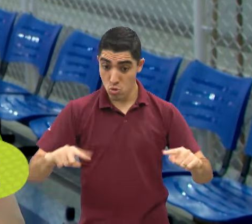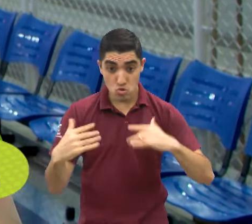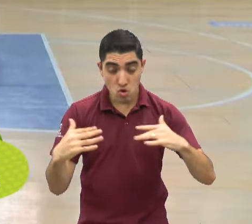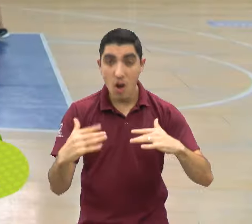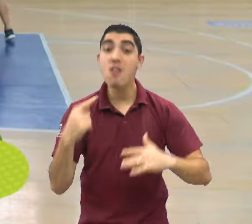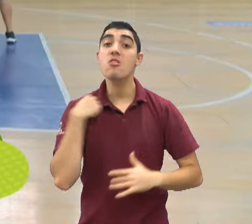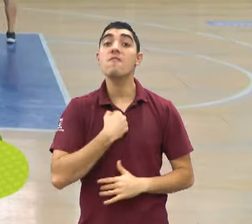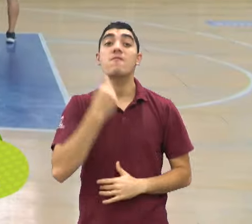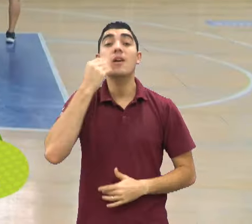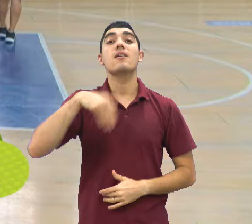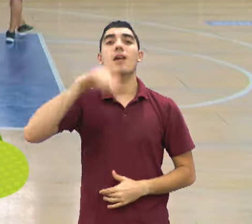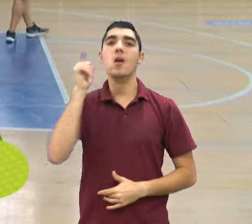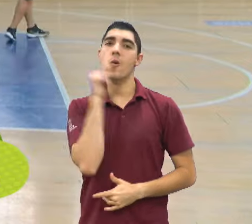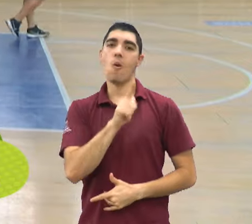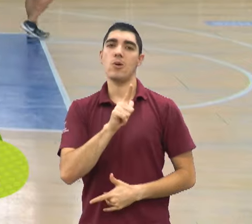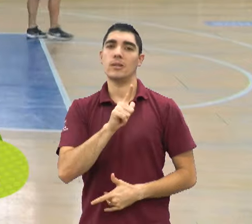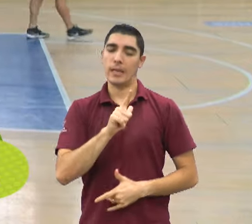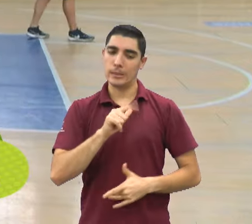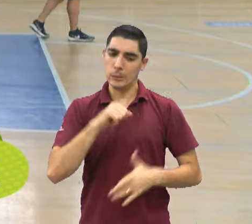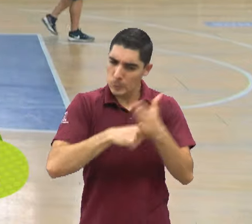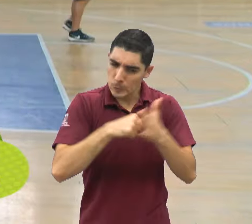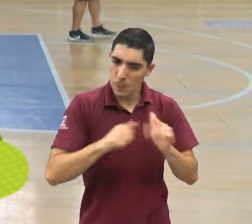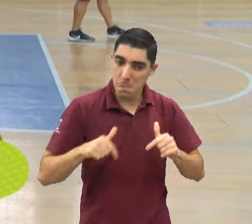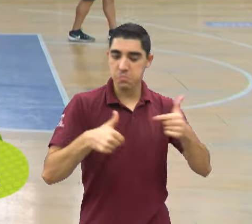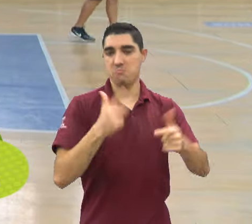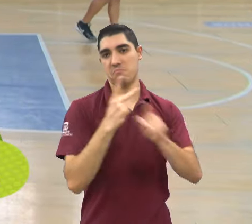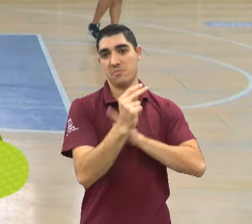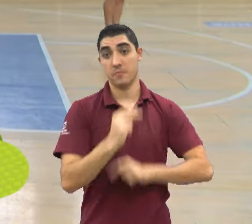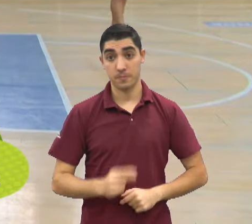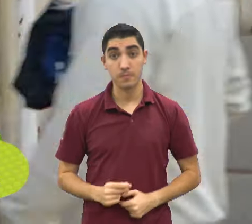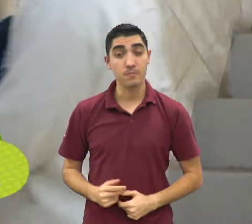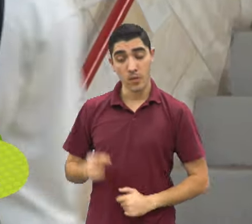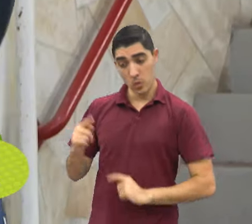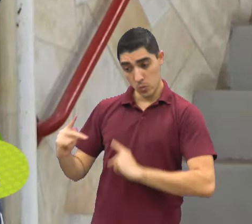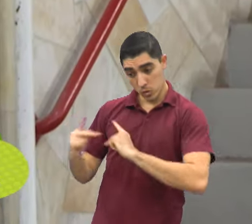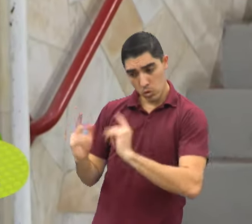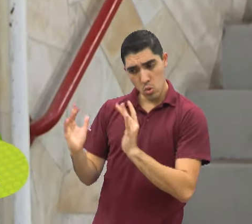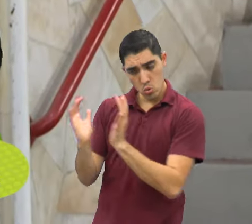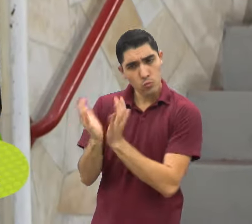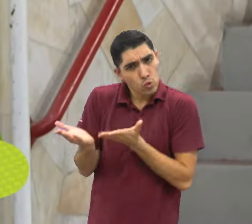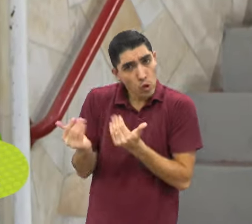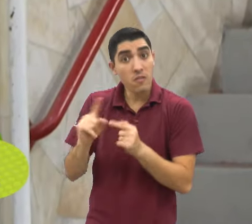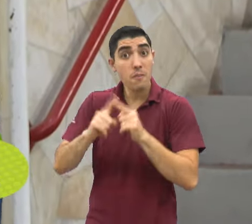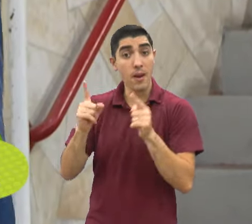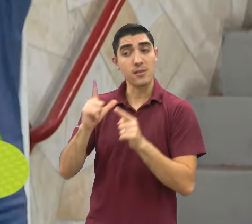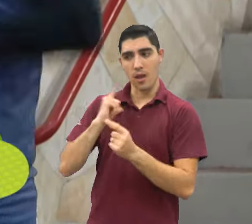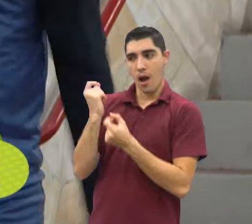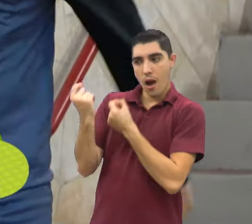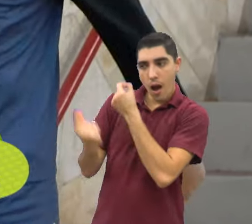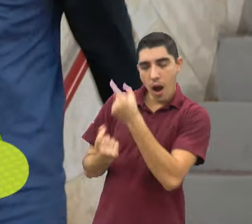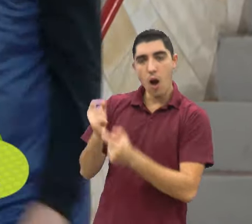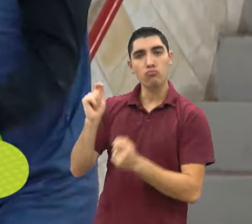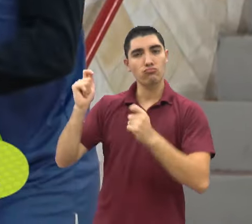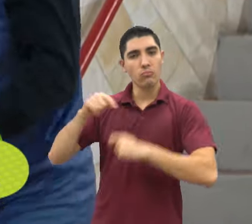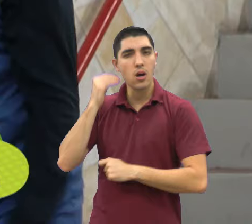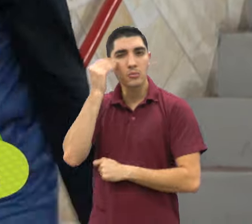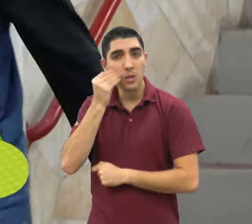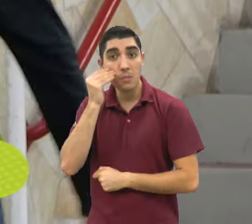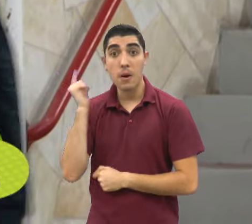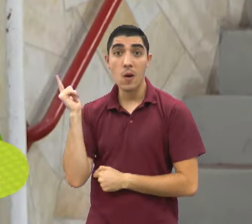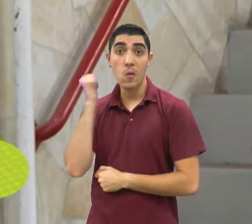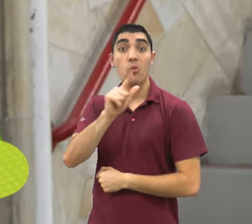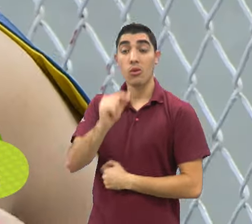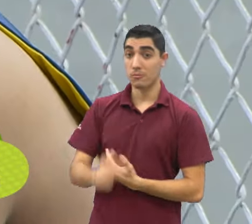por esse título. Apesar de ser um time jovem, o São José aposta na experiência para chegar ao seu 6º